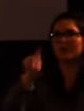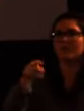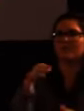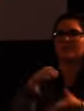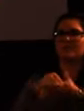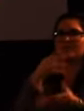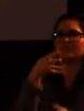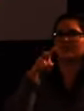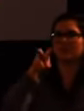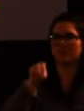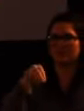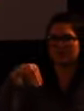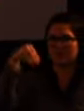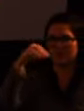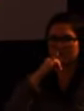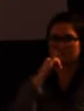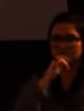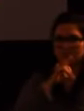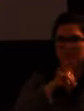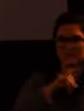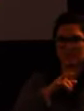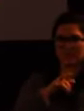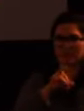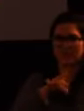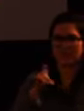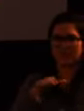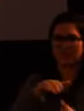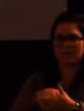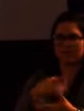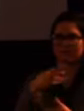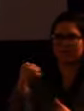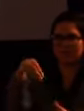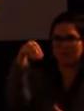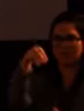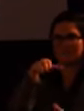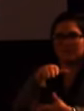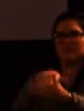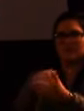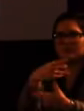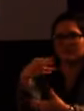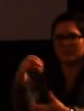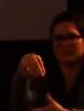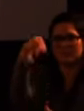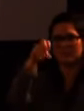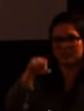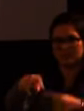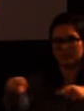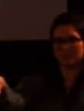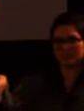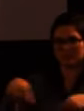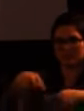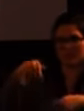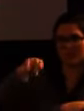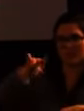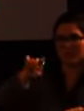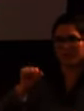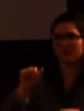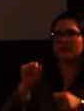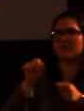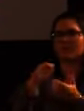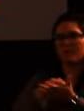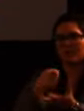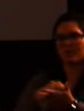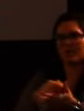modo que a cada 300 metros, ou seja, quando fosse conformar quadras, haja uma via de